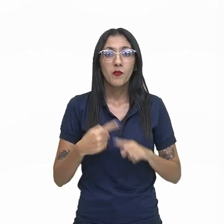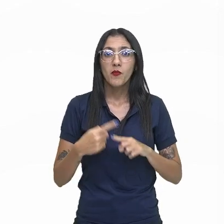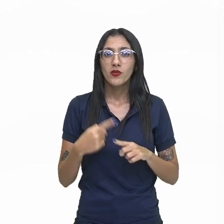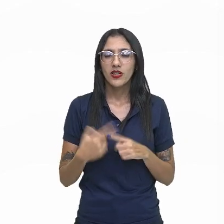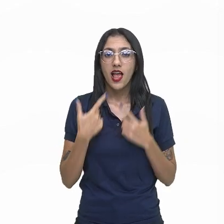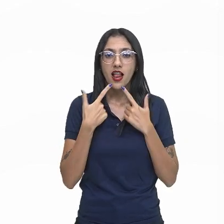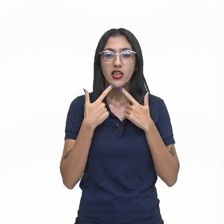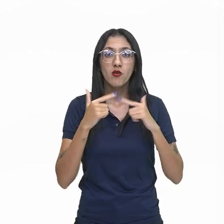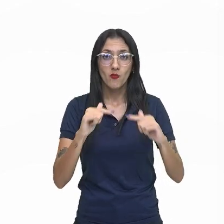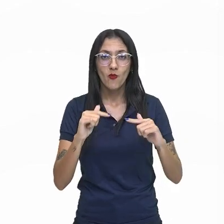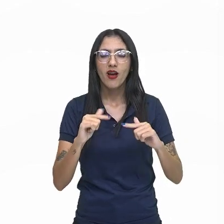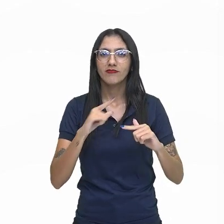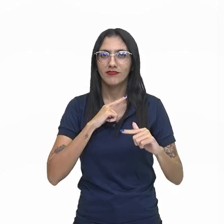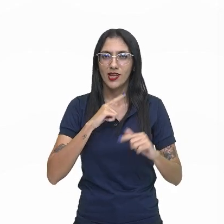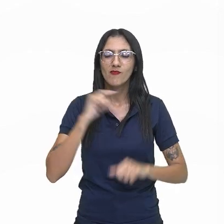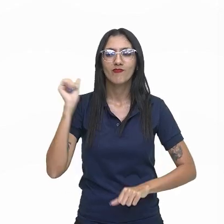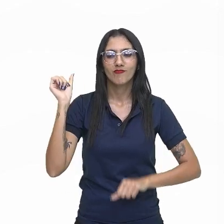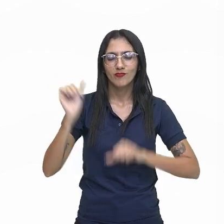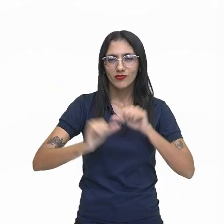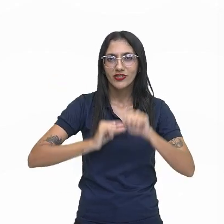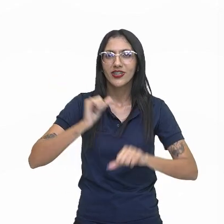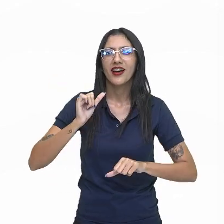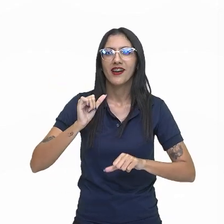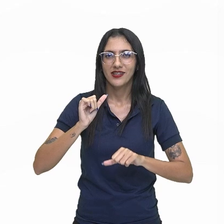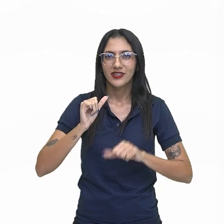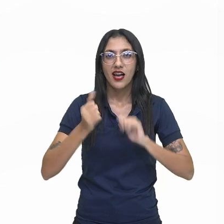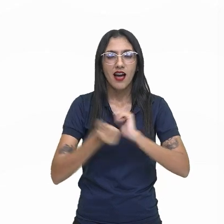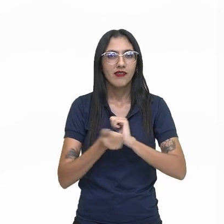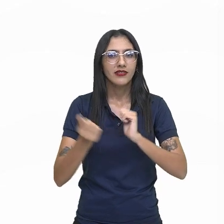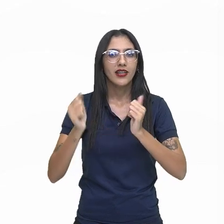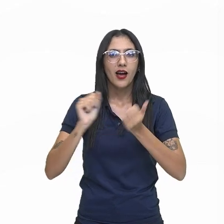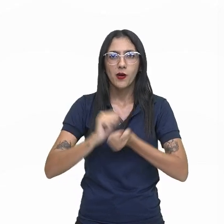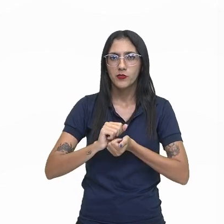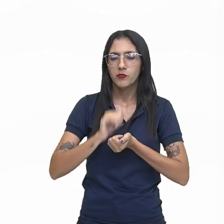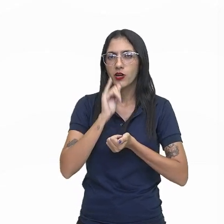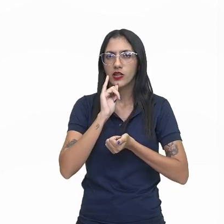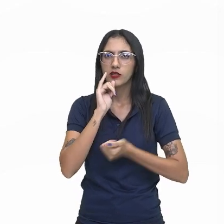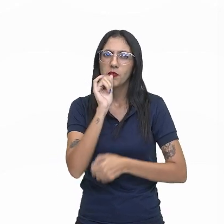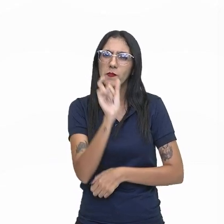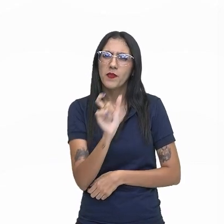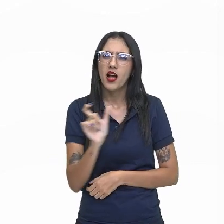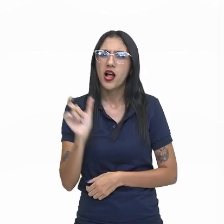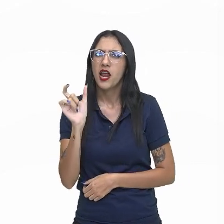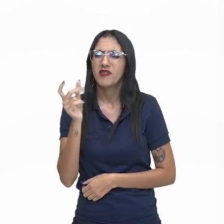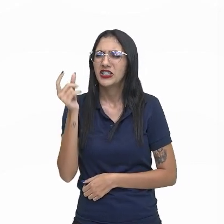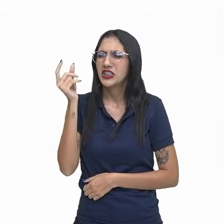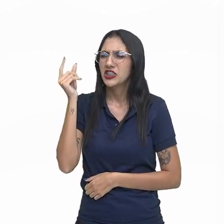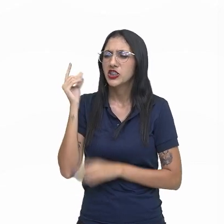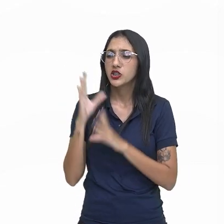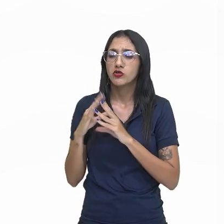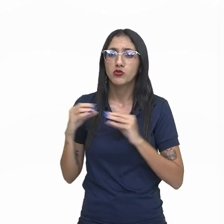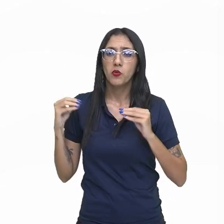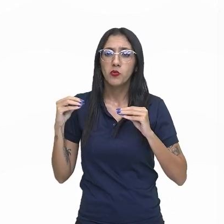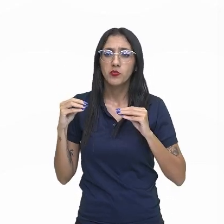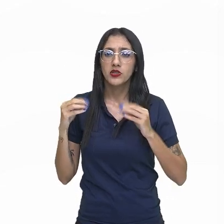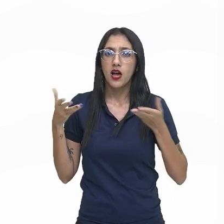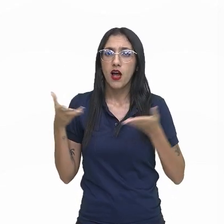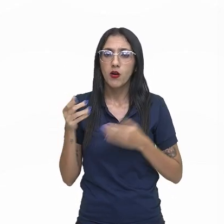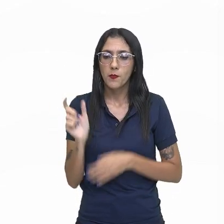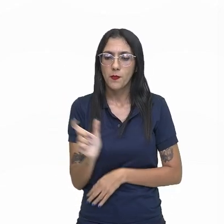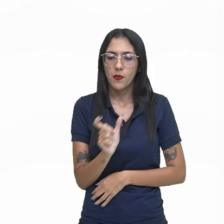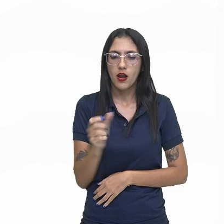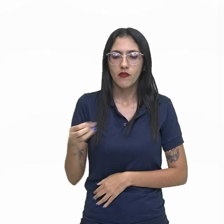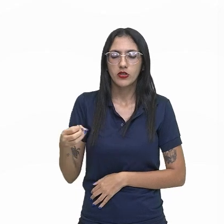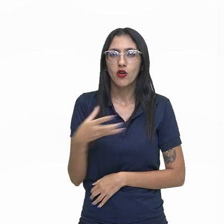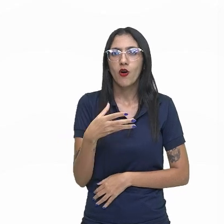ela é viva. Ela morre uma palavra, né, e nasce outra, né, e